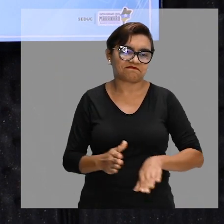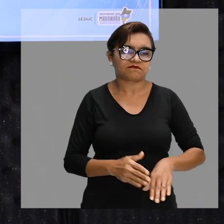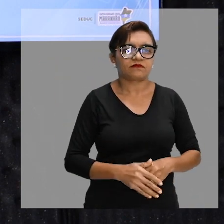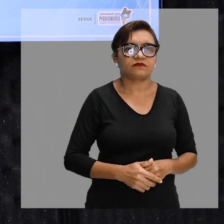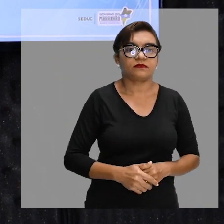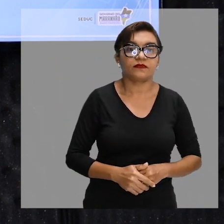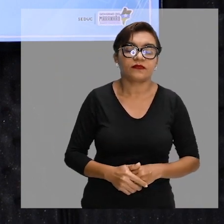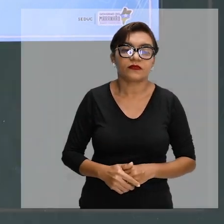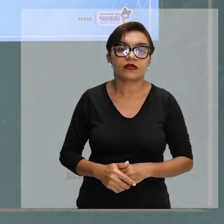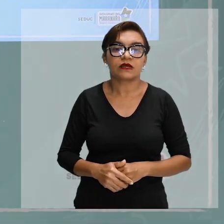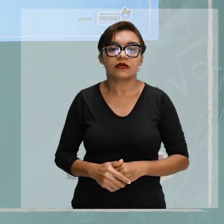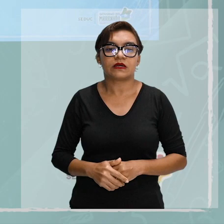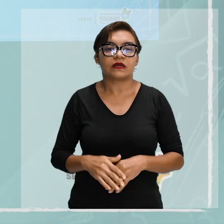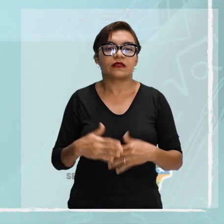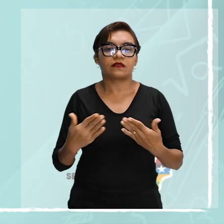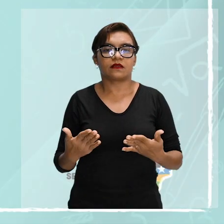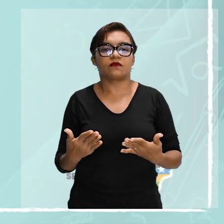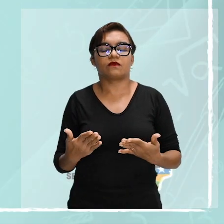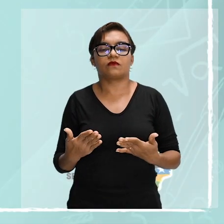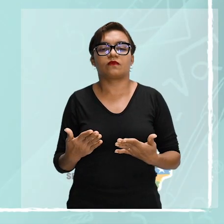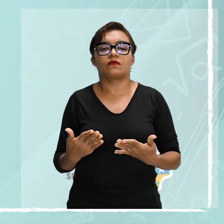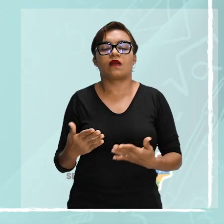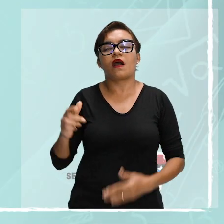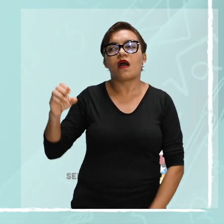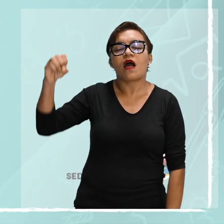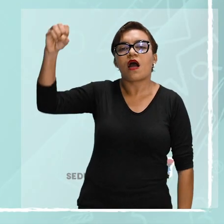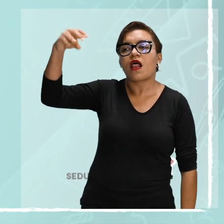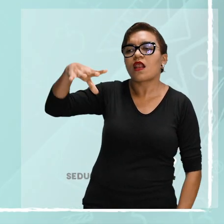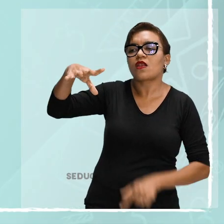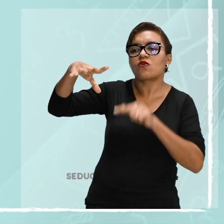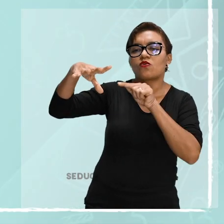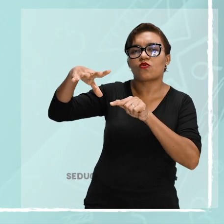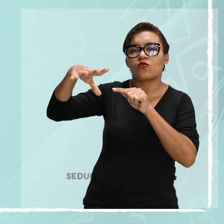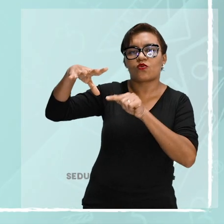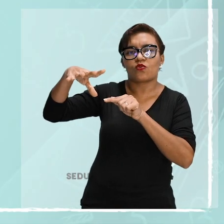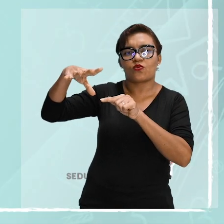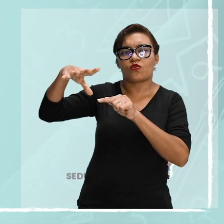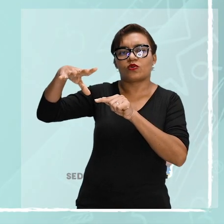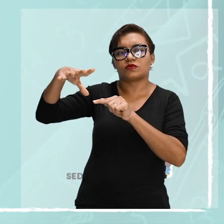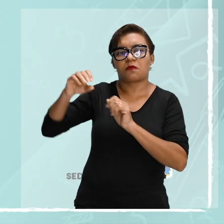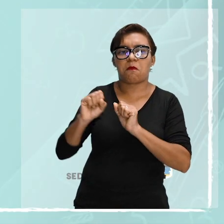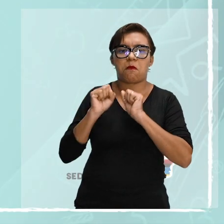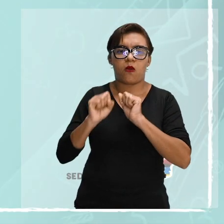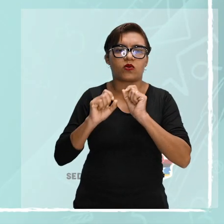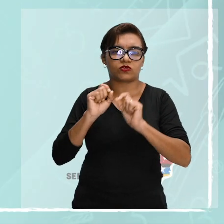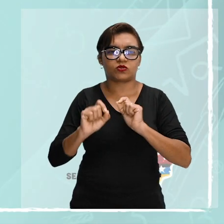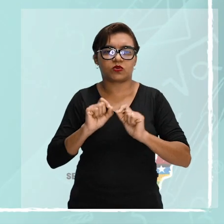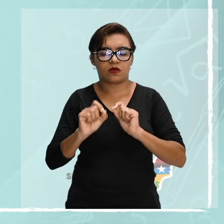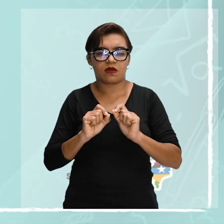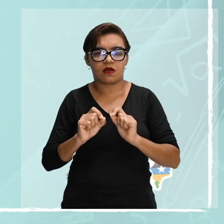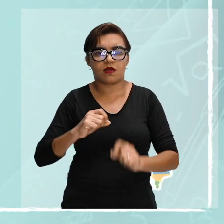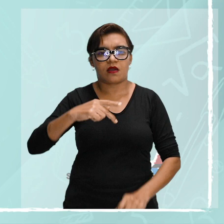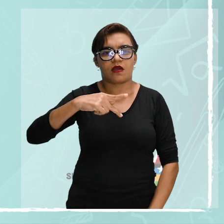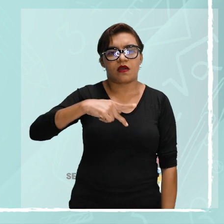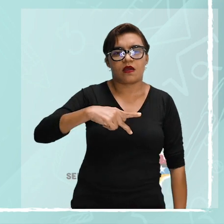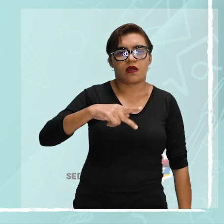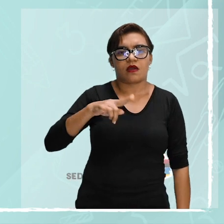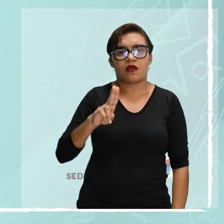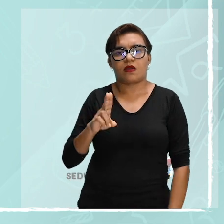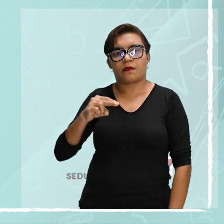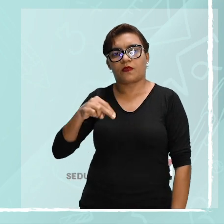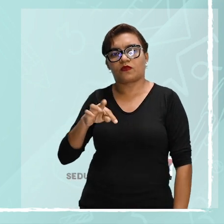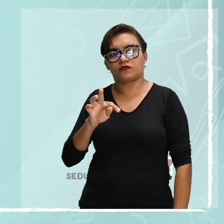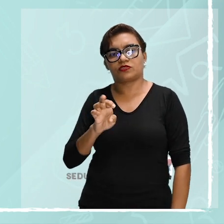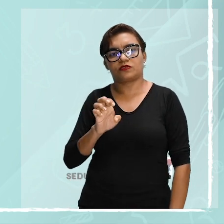da luz, né? A dimensão da fonte de luz. A dimensão da fonte de luz ela pode ser pontiforme ou extensa. É muito simples a gente entender